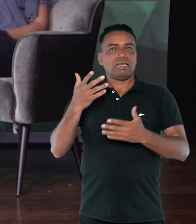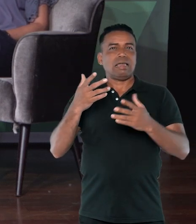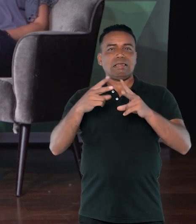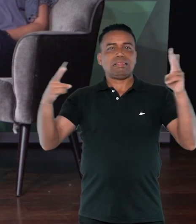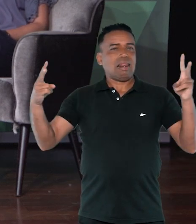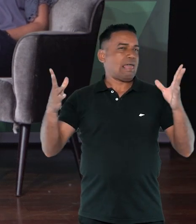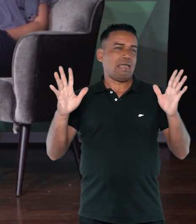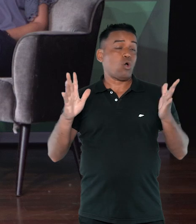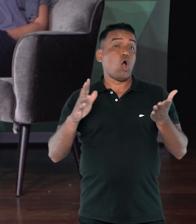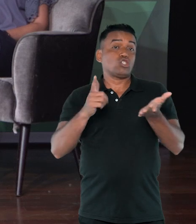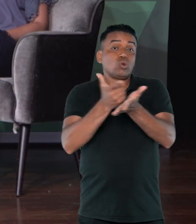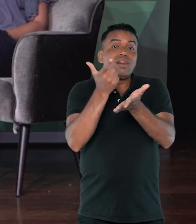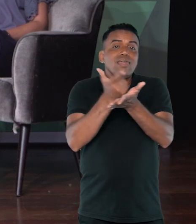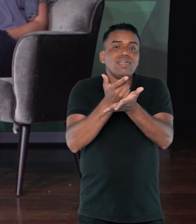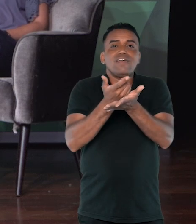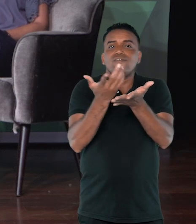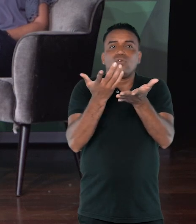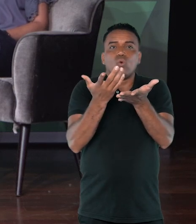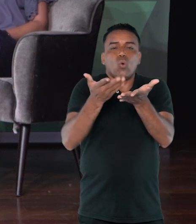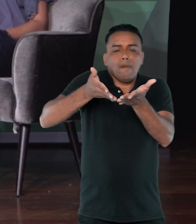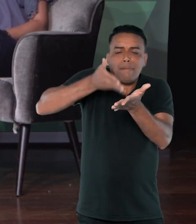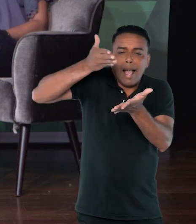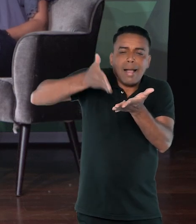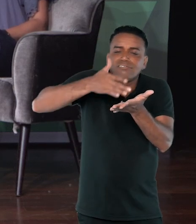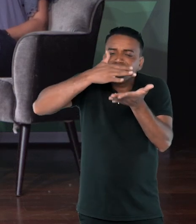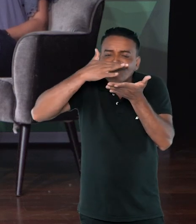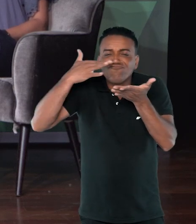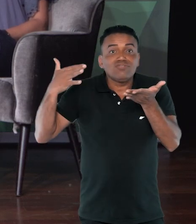Eu me encantava com ele, com a escrita dele.